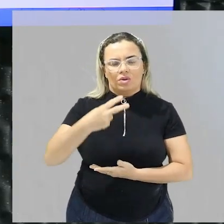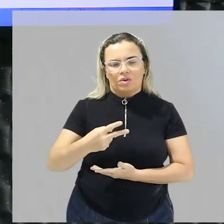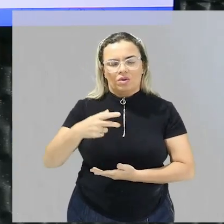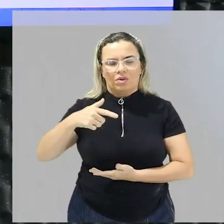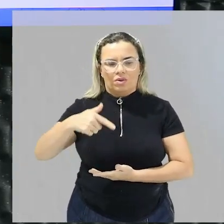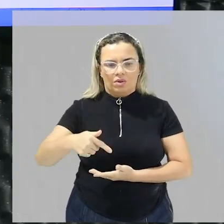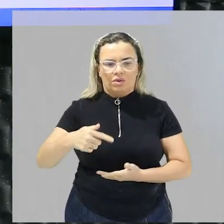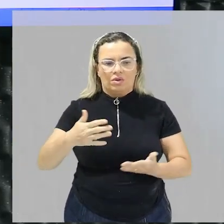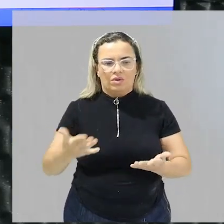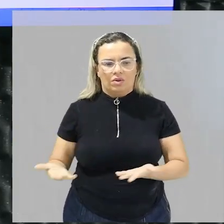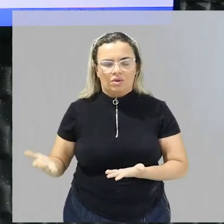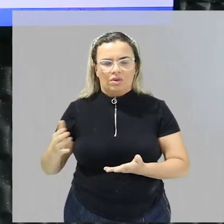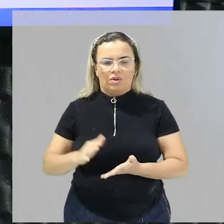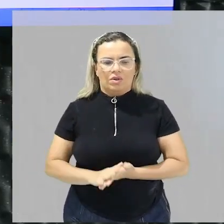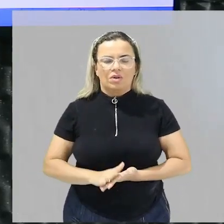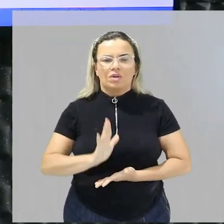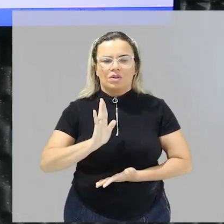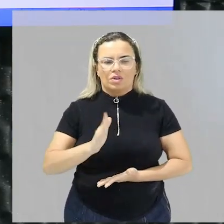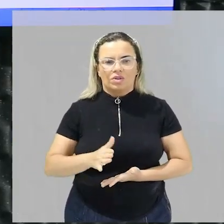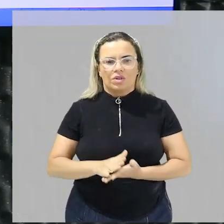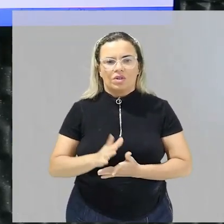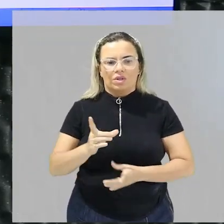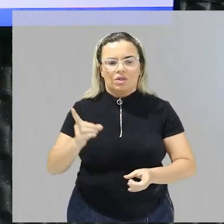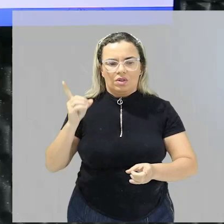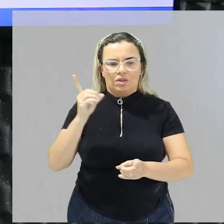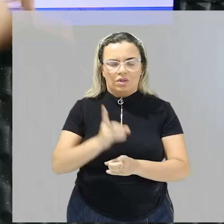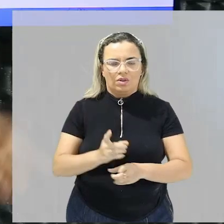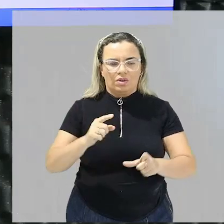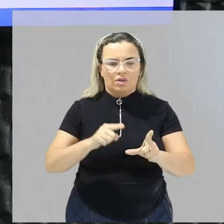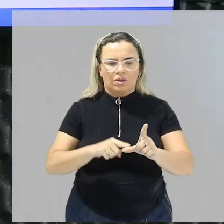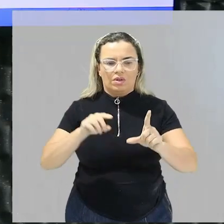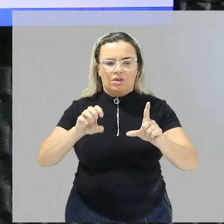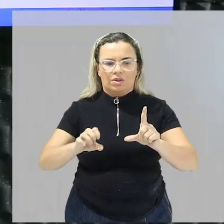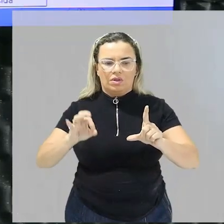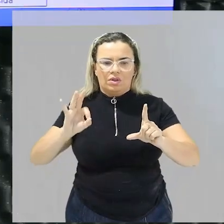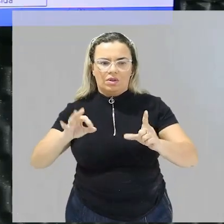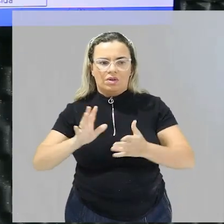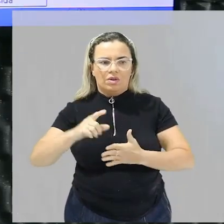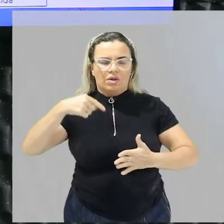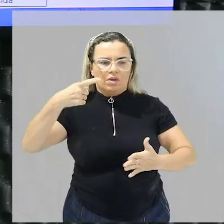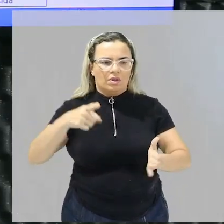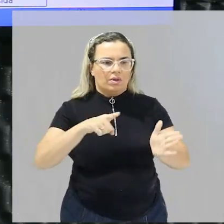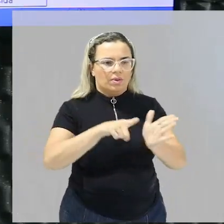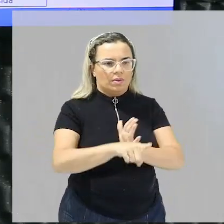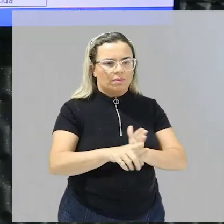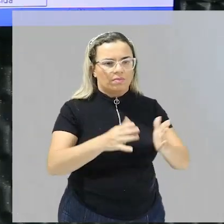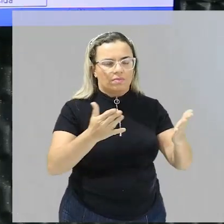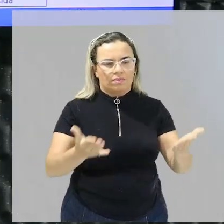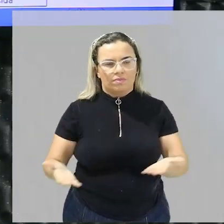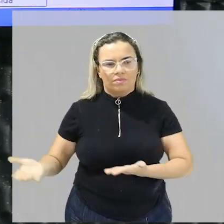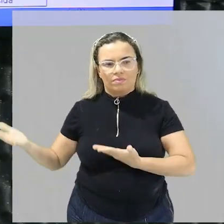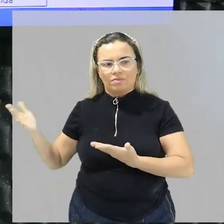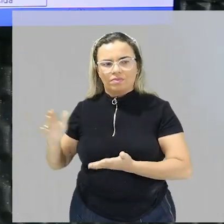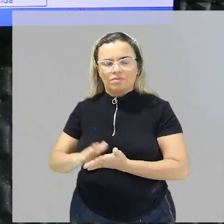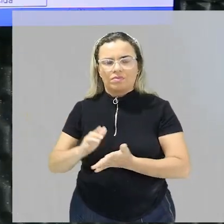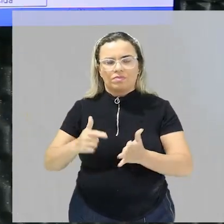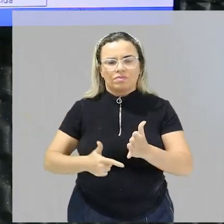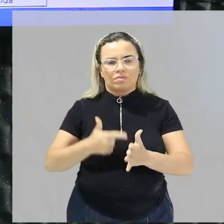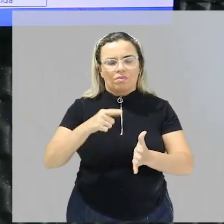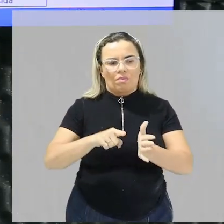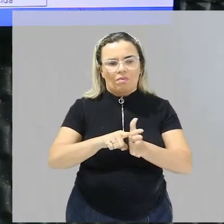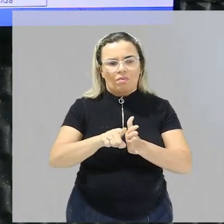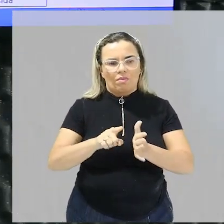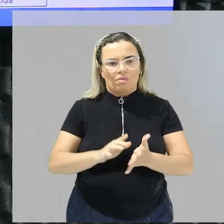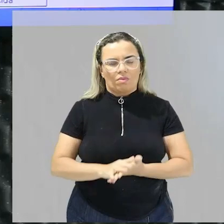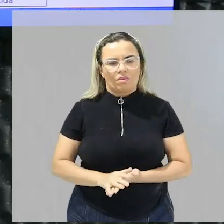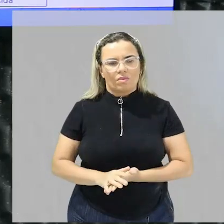nesse caso aqui, pronto, já achamos o nosso gabarito e já vamos para uma próxima questão. Olha aí, questão de número 2,